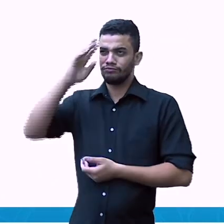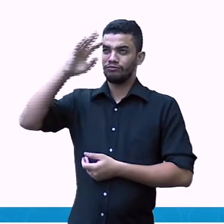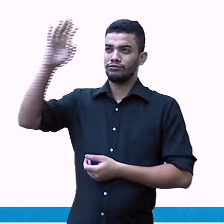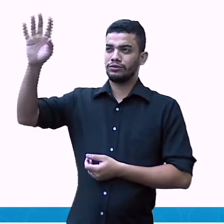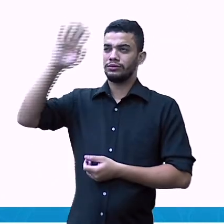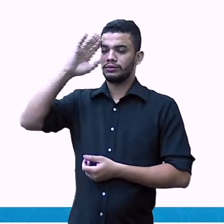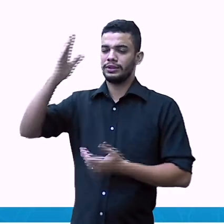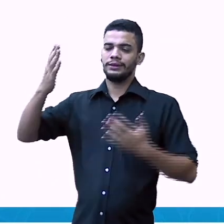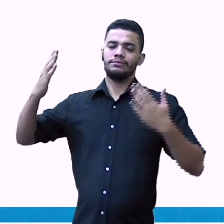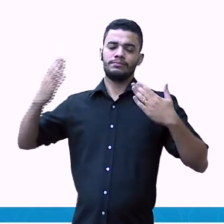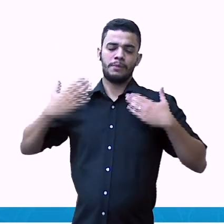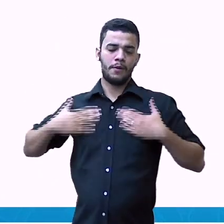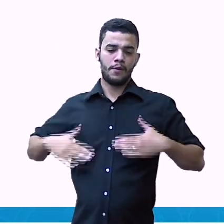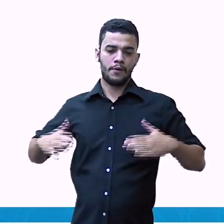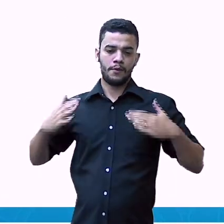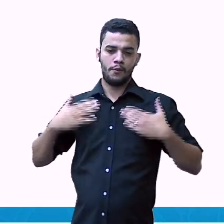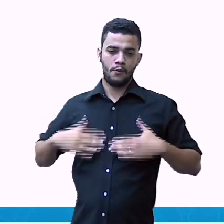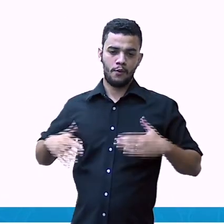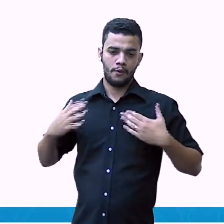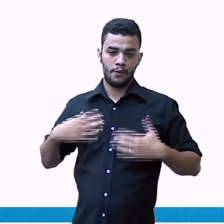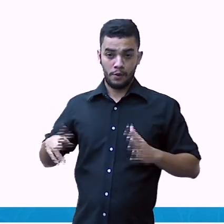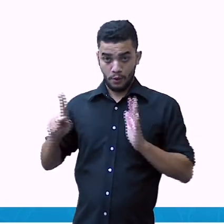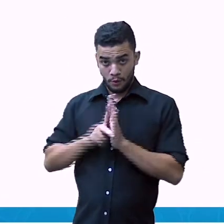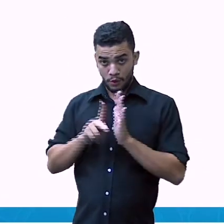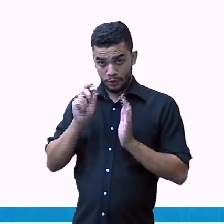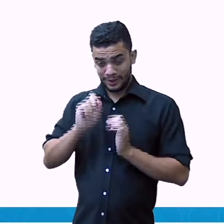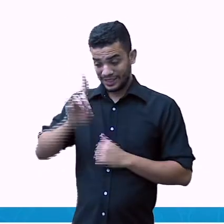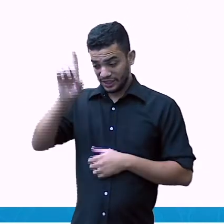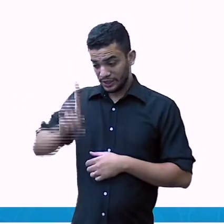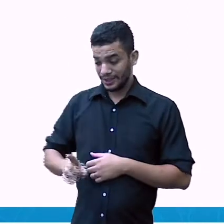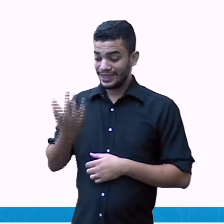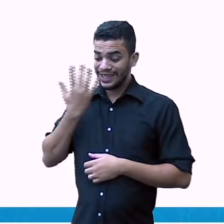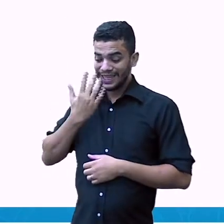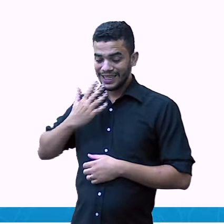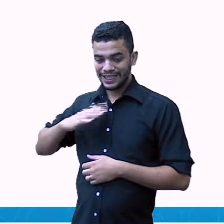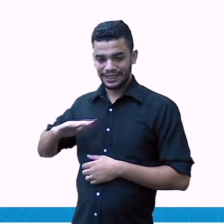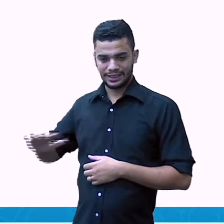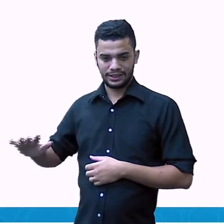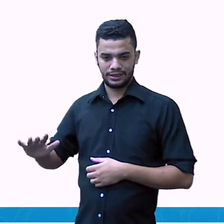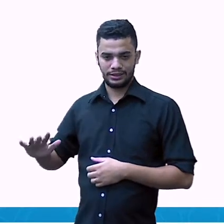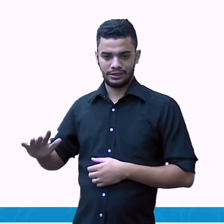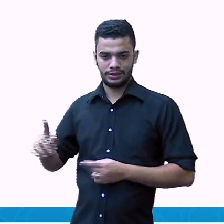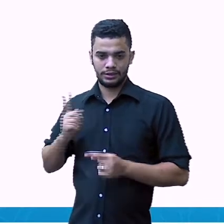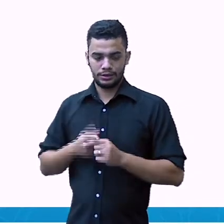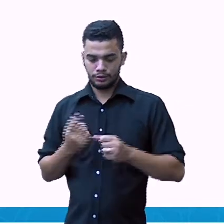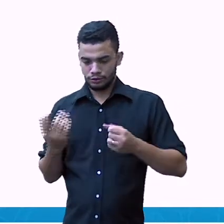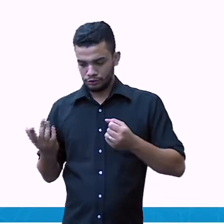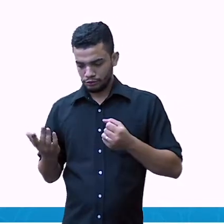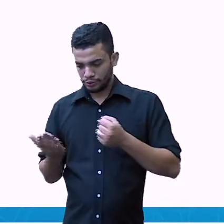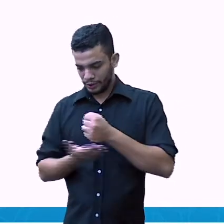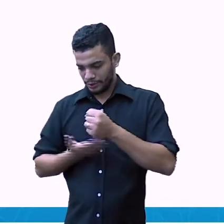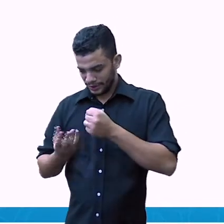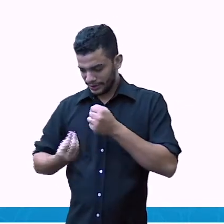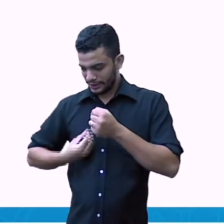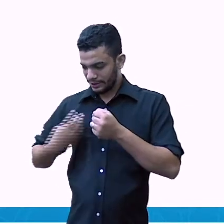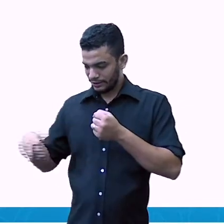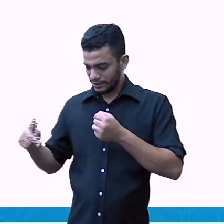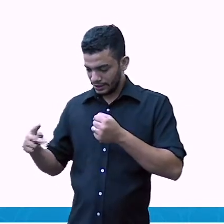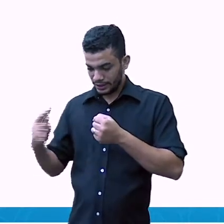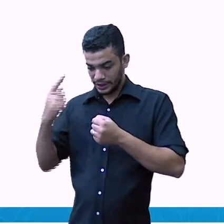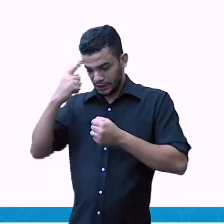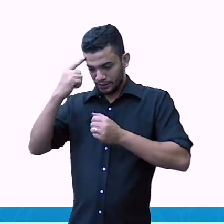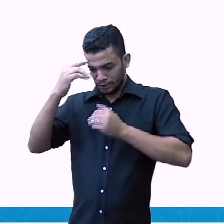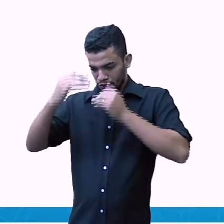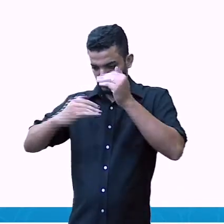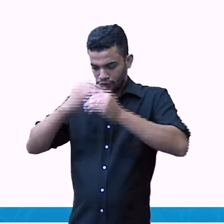são alguns dos direitos de todas as crianças, fundamentadas para o bom desenvolvimento da mente e do corpo.